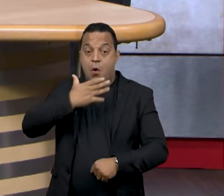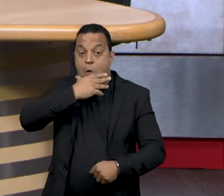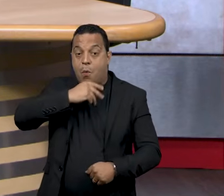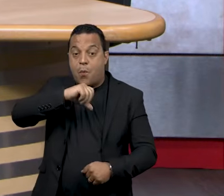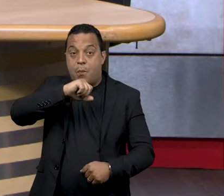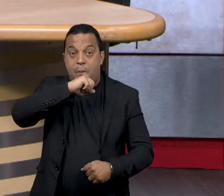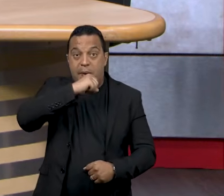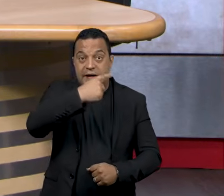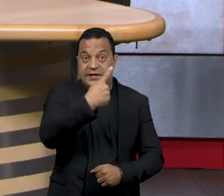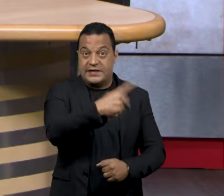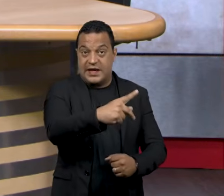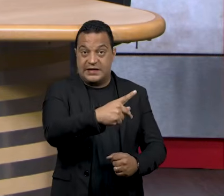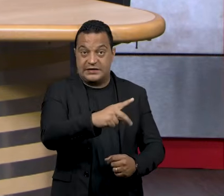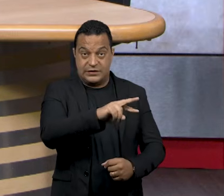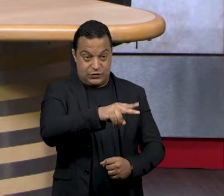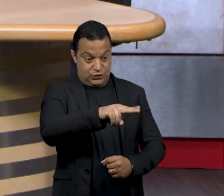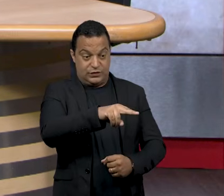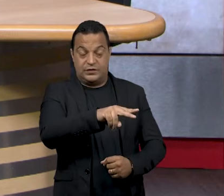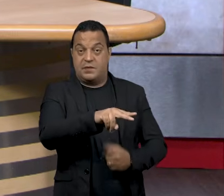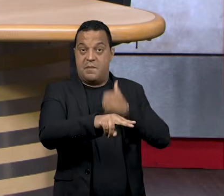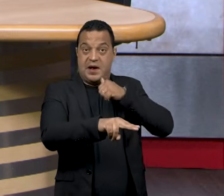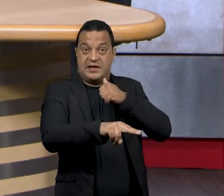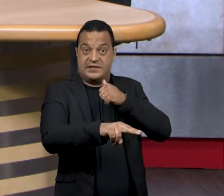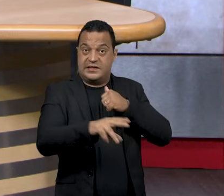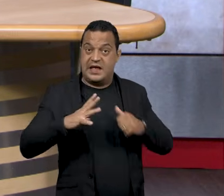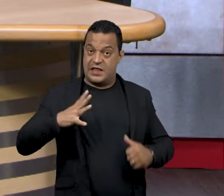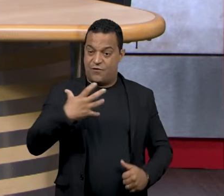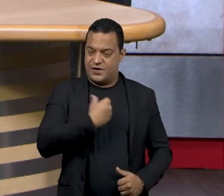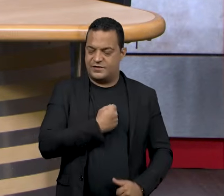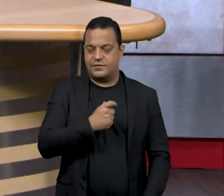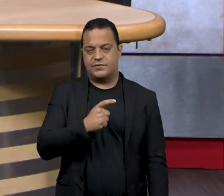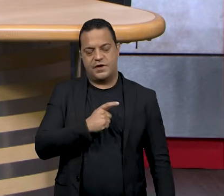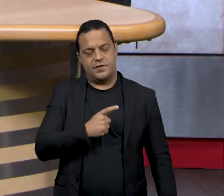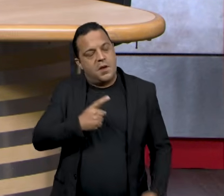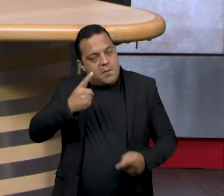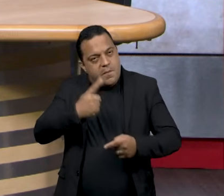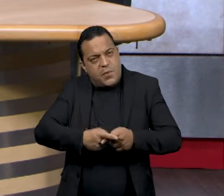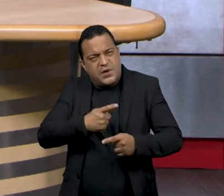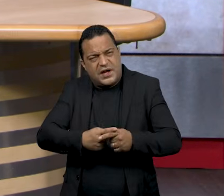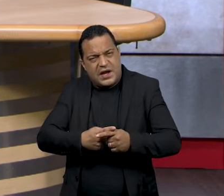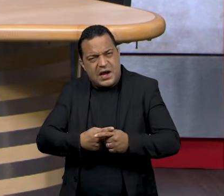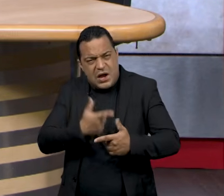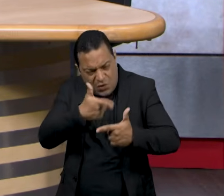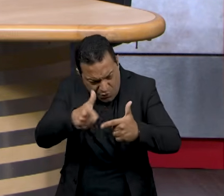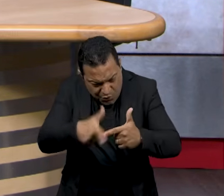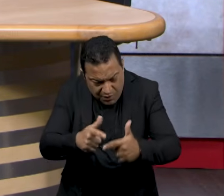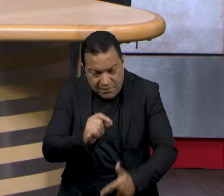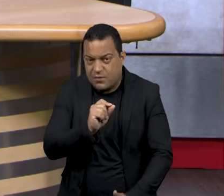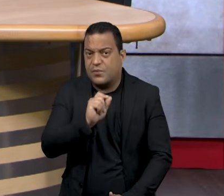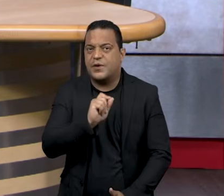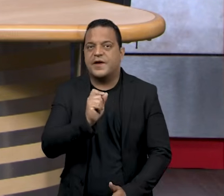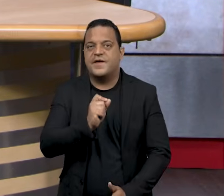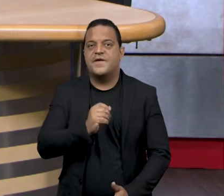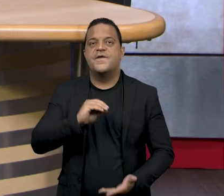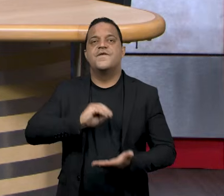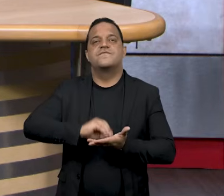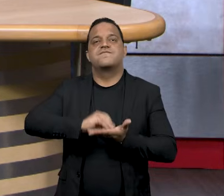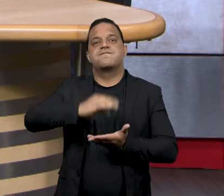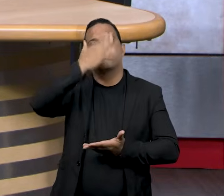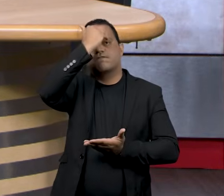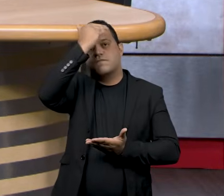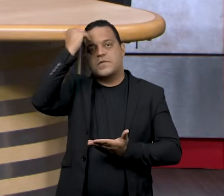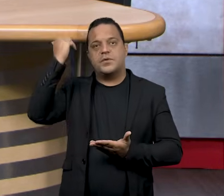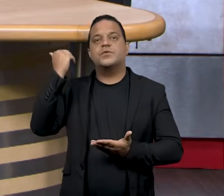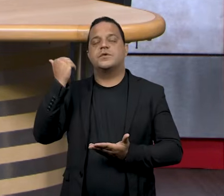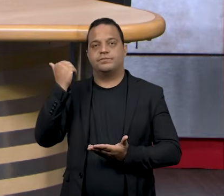que maravilha. Veio se batizar na sua velhice. Então, quer dizer, estava faltando sabedoria ali no relacionamento daquelas irmãs. Mas